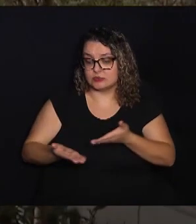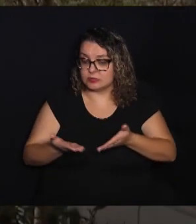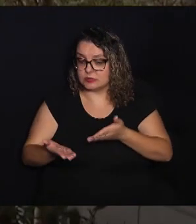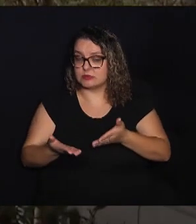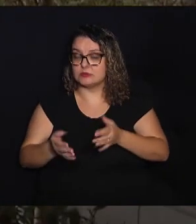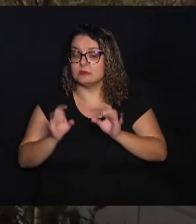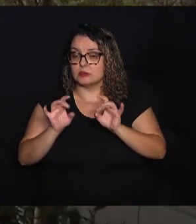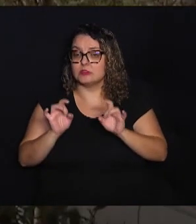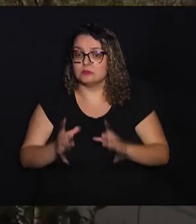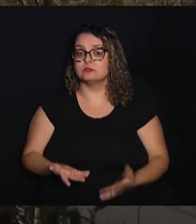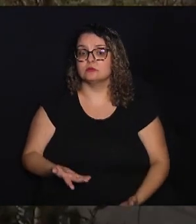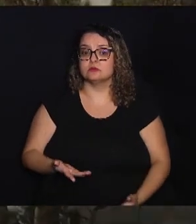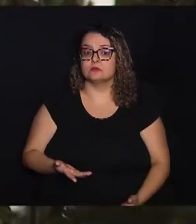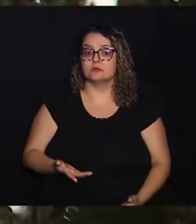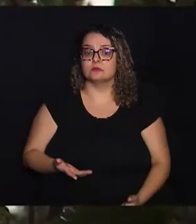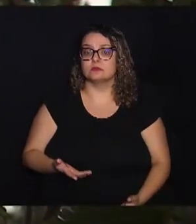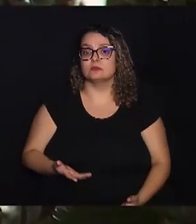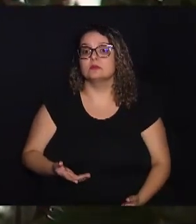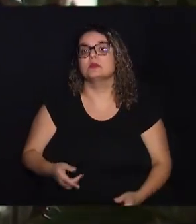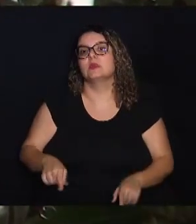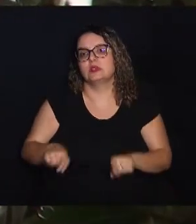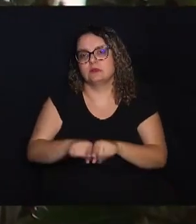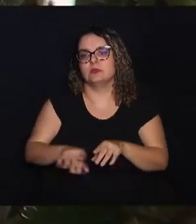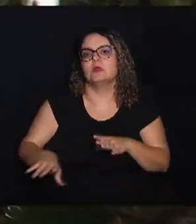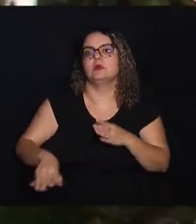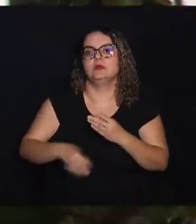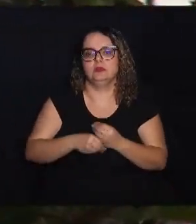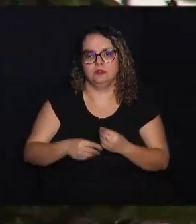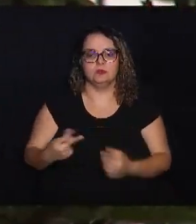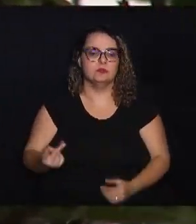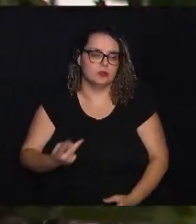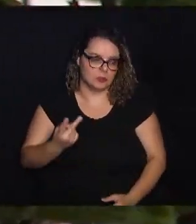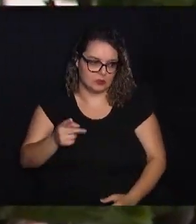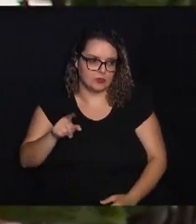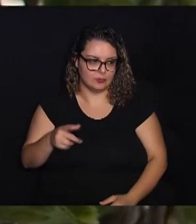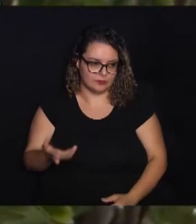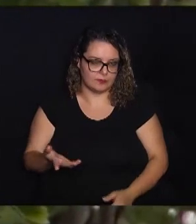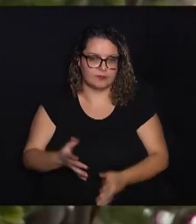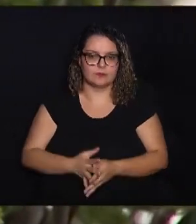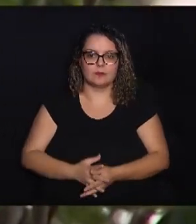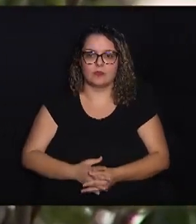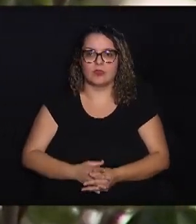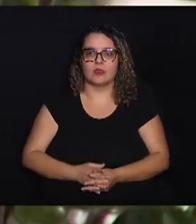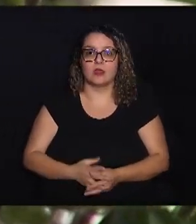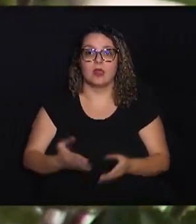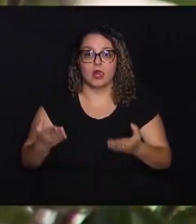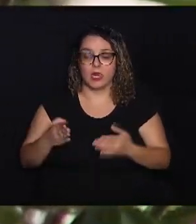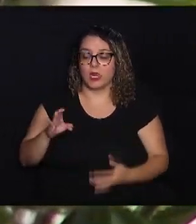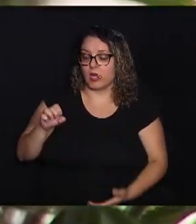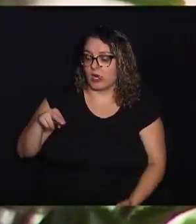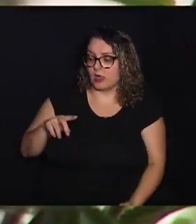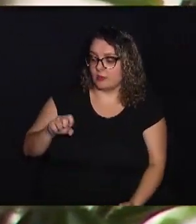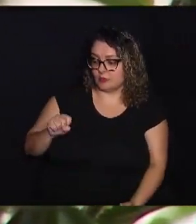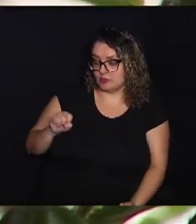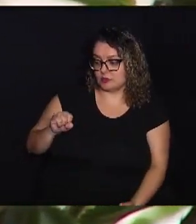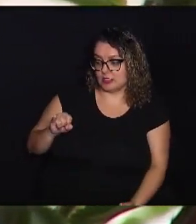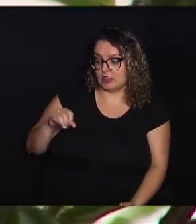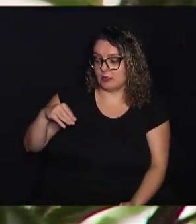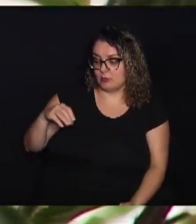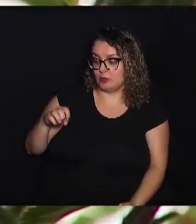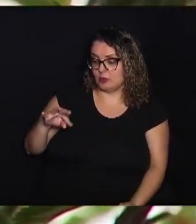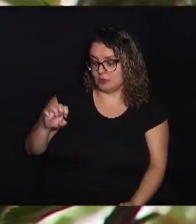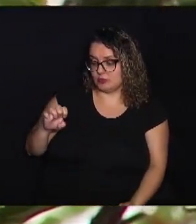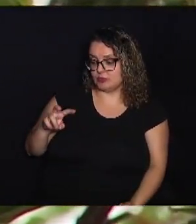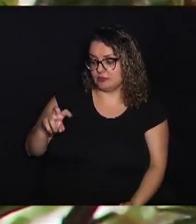específico que também soma um valor, agrega um valor, né? Hoje a Bonsai Monte Verde, indicação